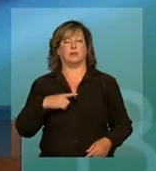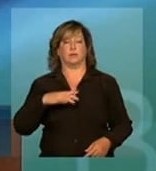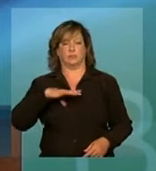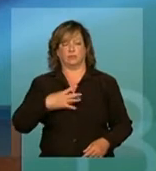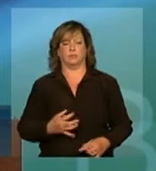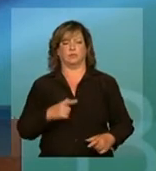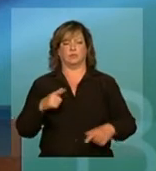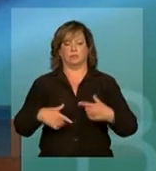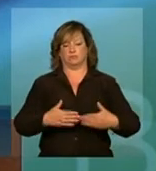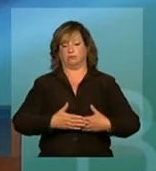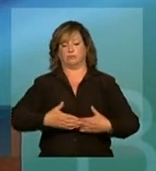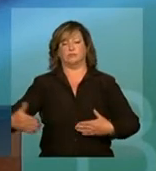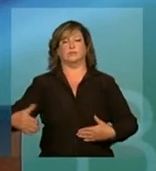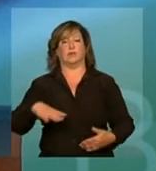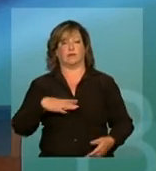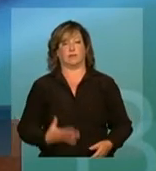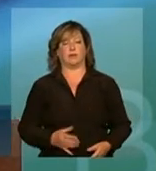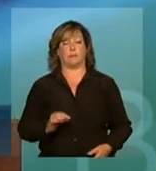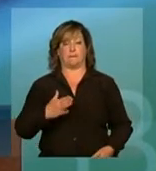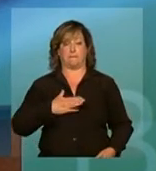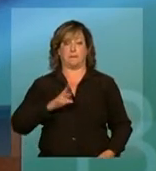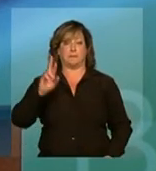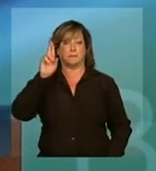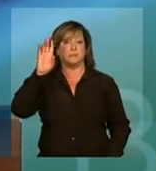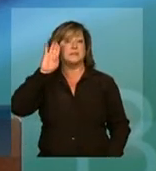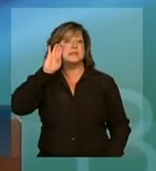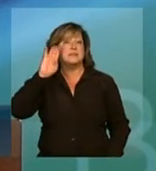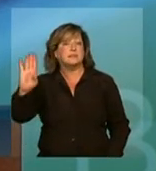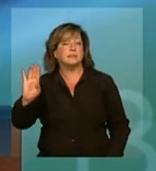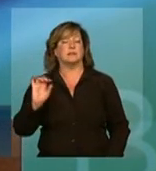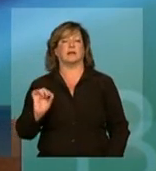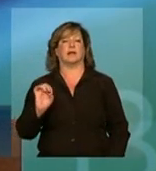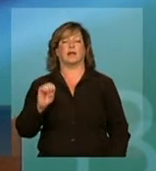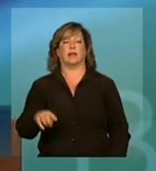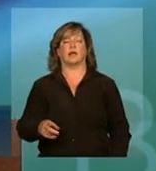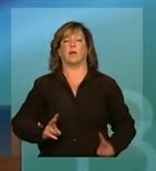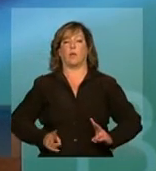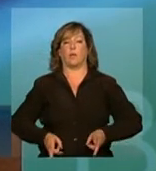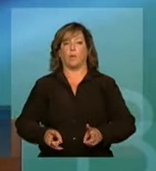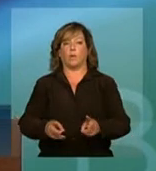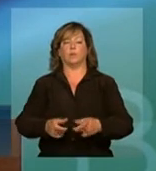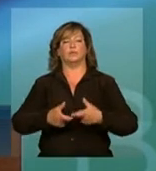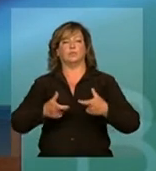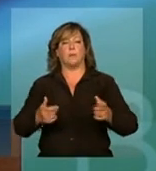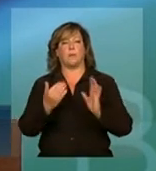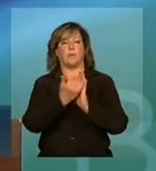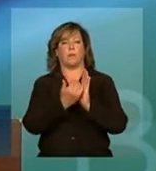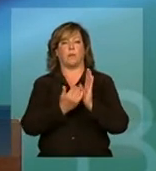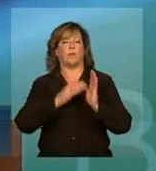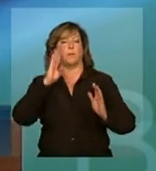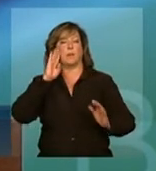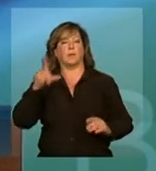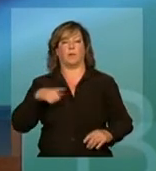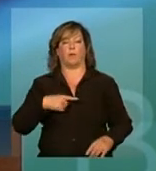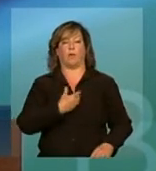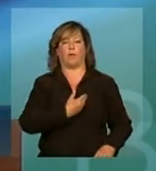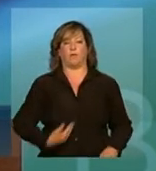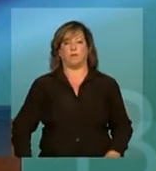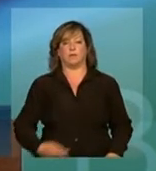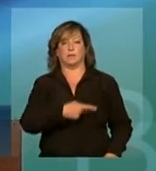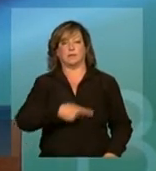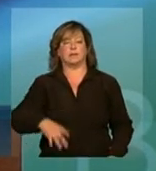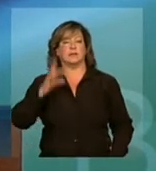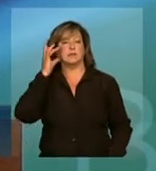colocam nos próximos meses. Minha principal tarefa será assegurar a continuidade e o sucesso dos programas prioritários do governo da Presidenta Dilma